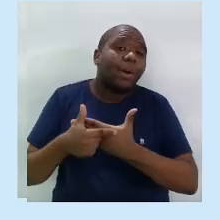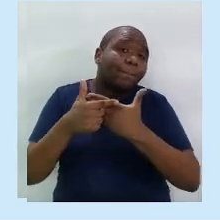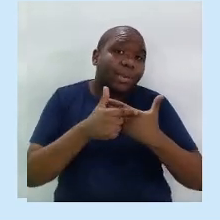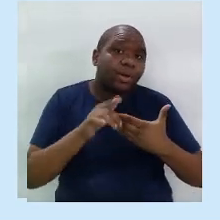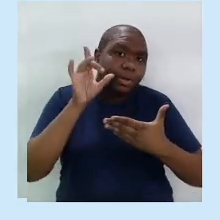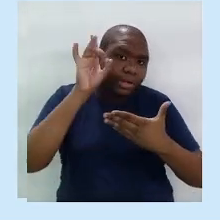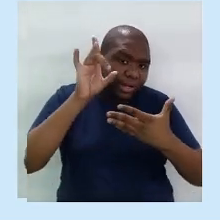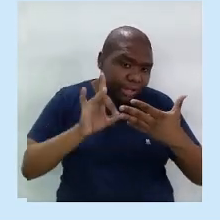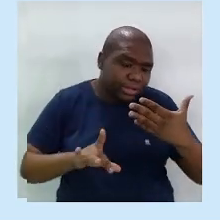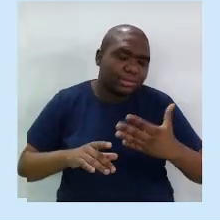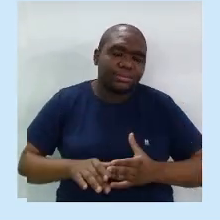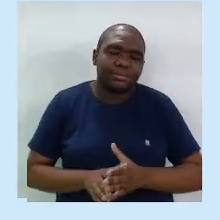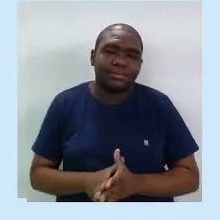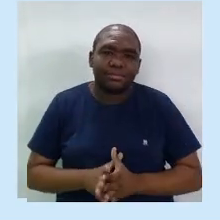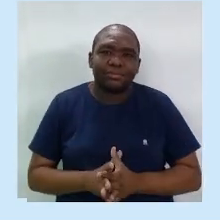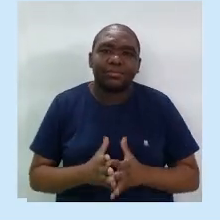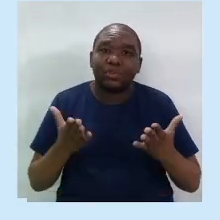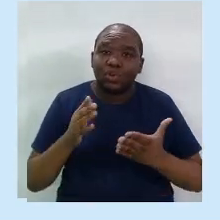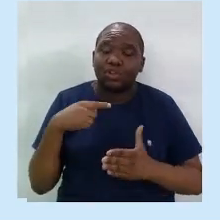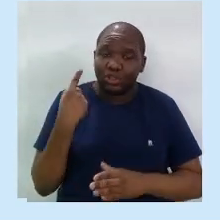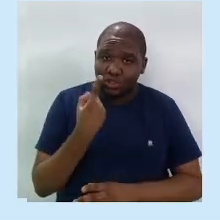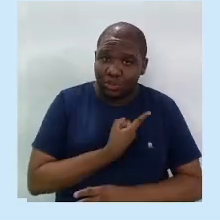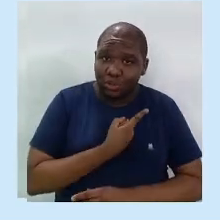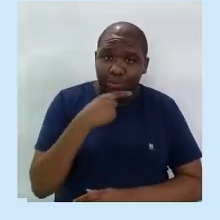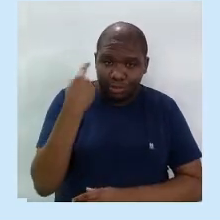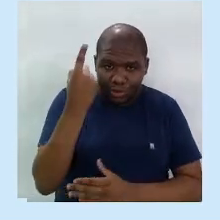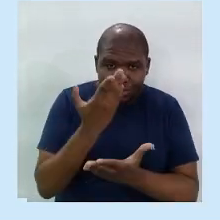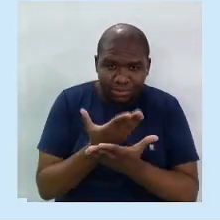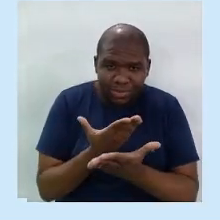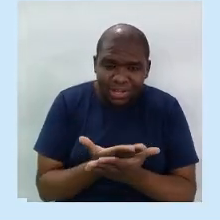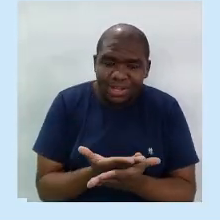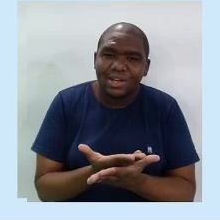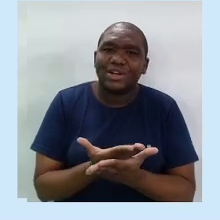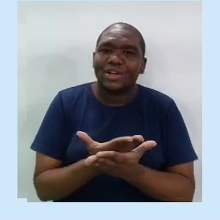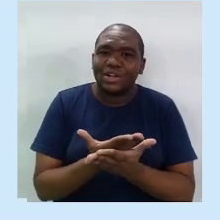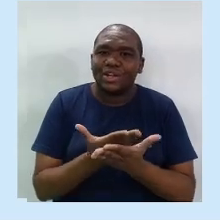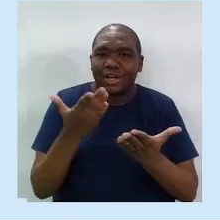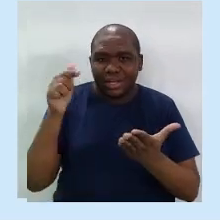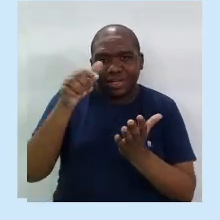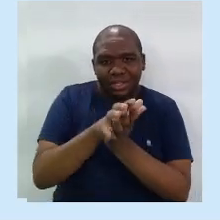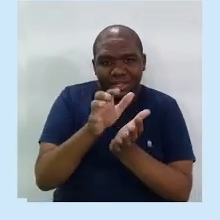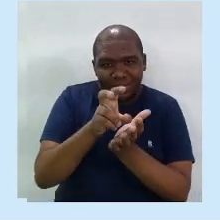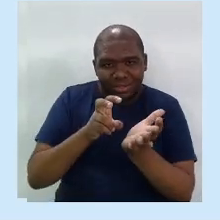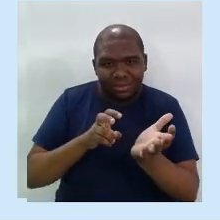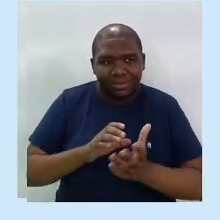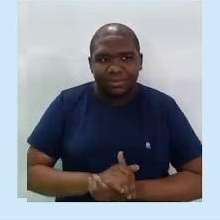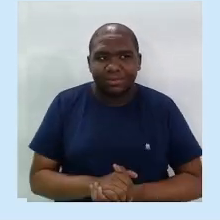cada organela. A gente se encontra na próxima aula do EducaPE.